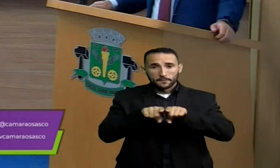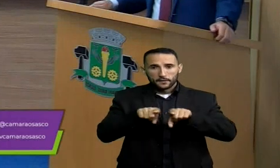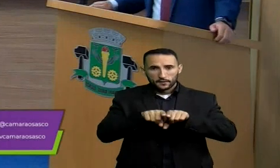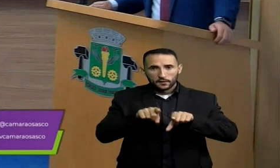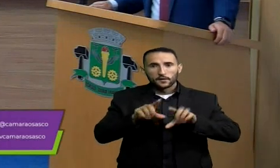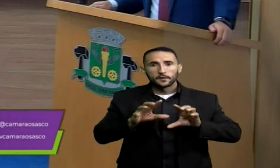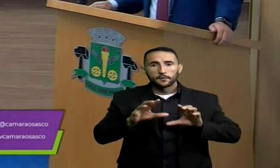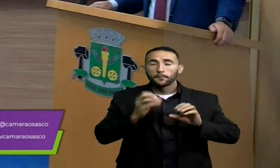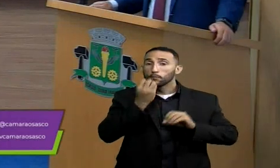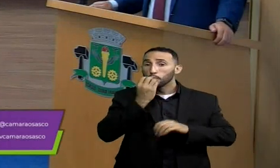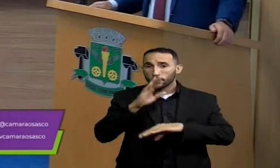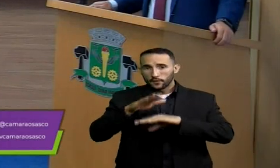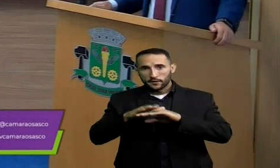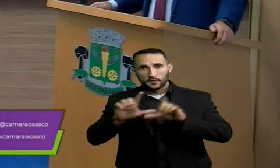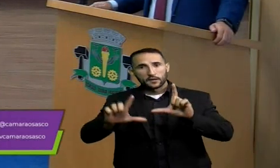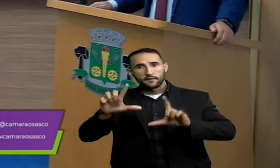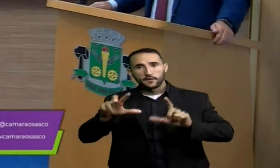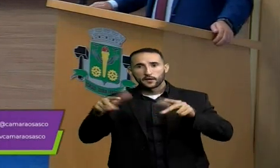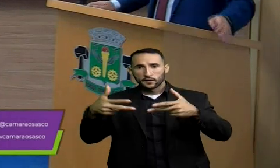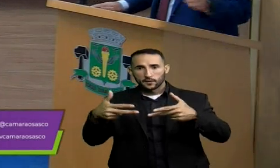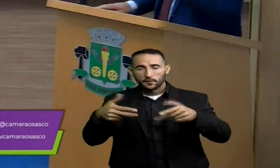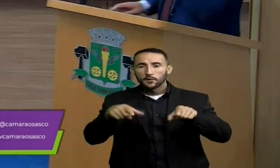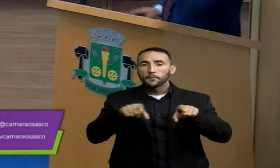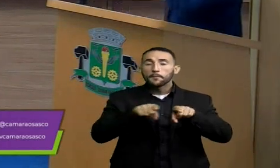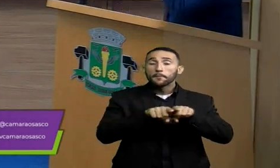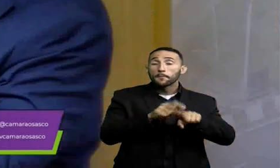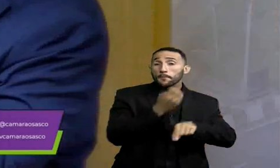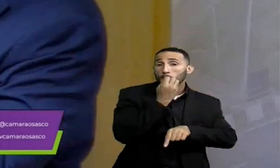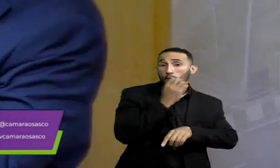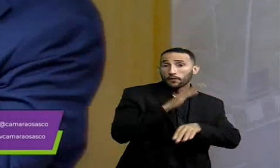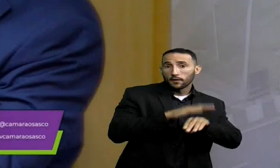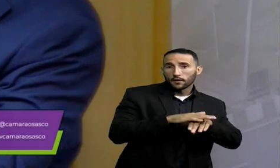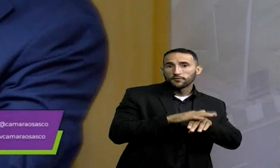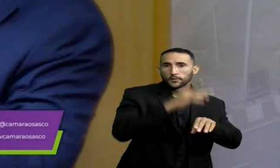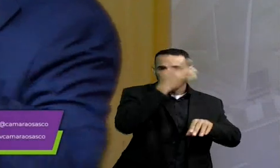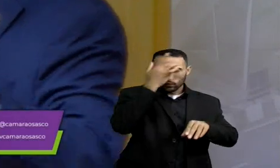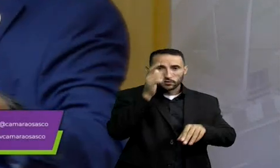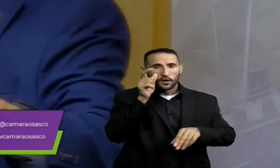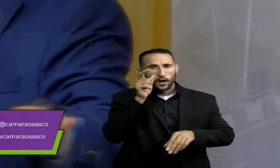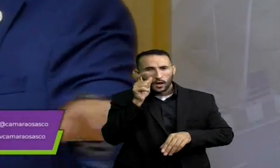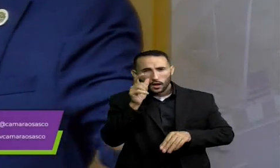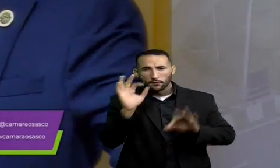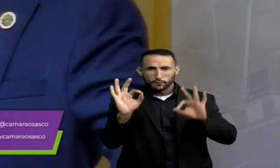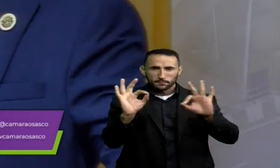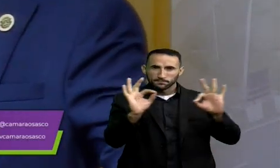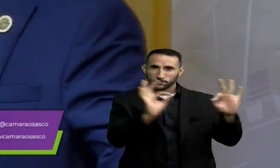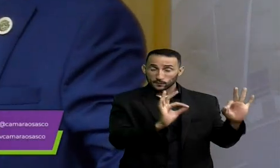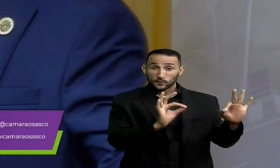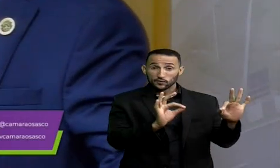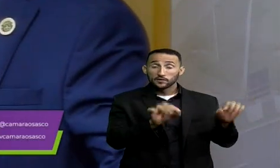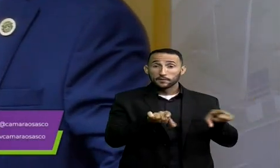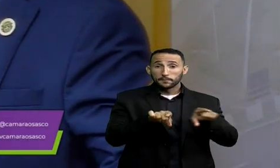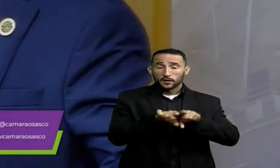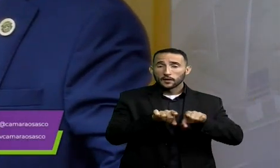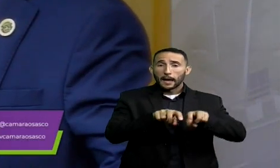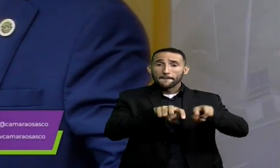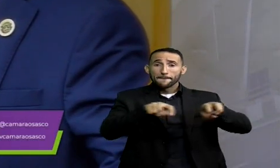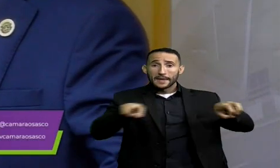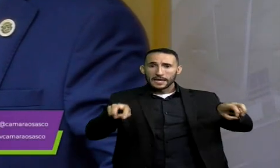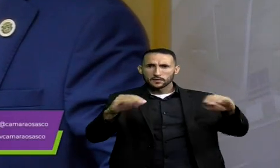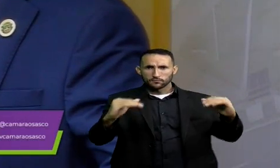nos assistindo Boa tarde mesa diretora em nome aqui do nosso Presidente